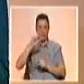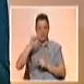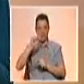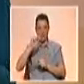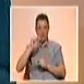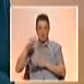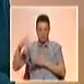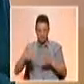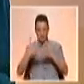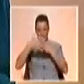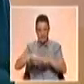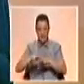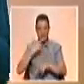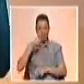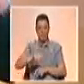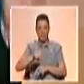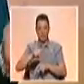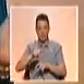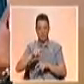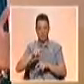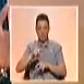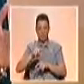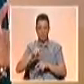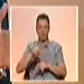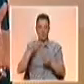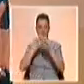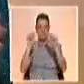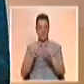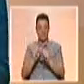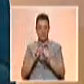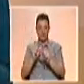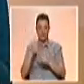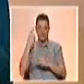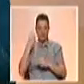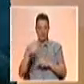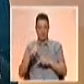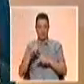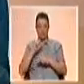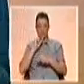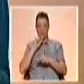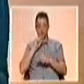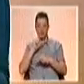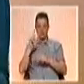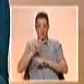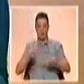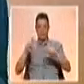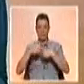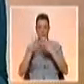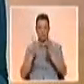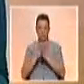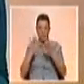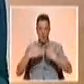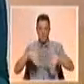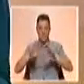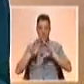plantas e reintegradas no sistema. Nós queremos fechar o ciclo da casa. Ter ali, não dá para tudo, mas pelo menos, o